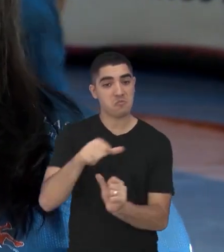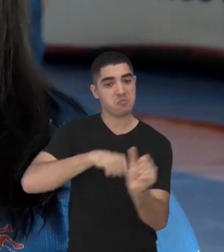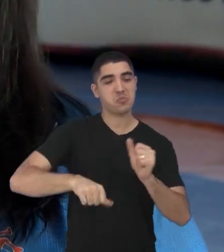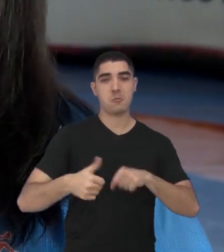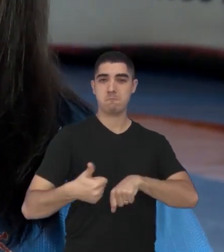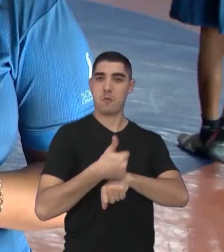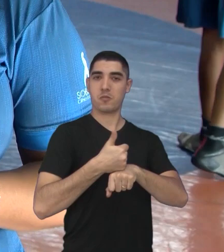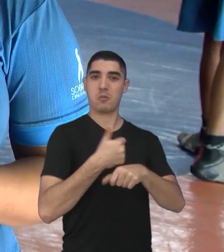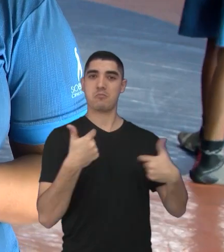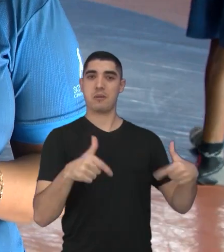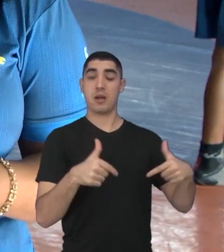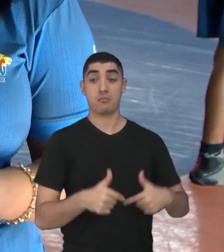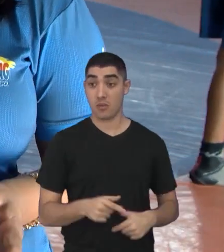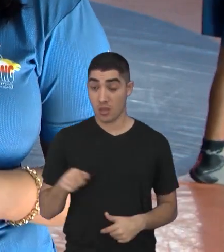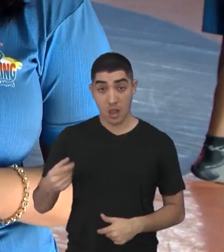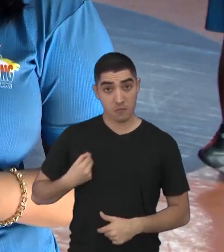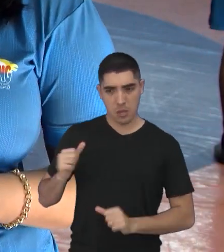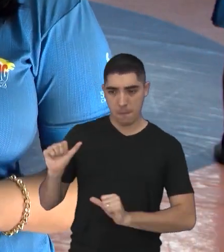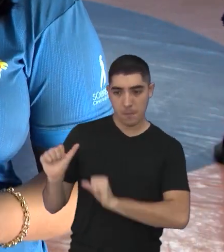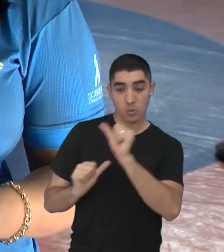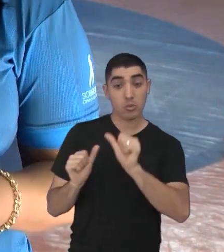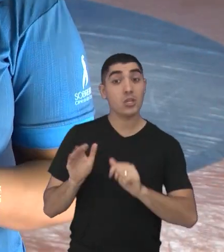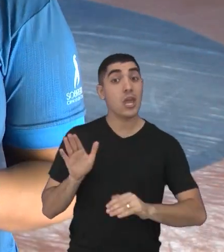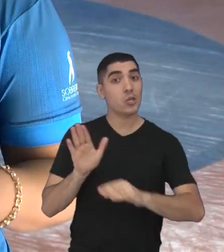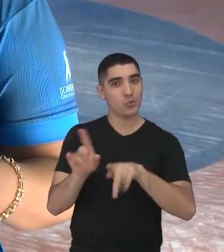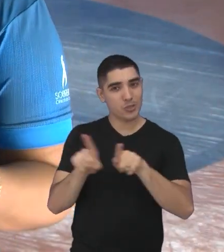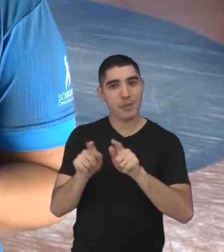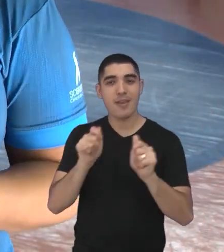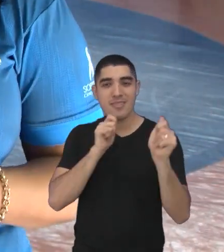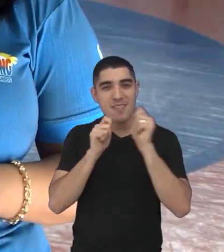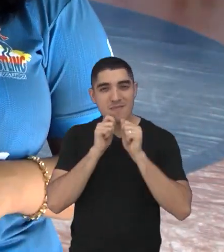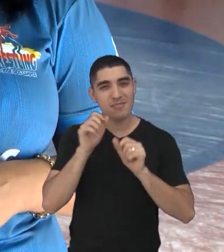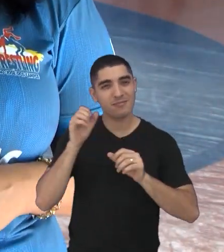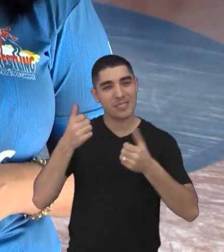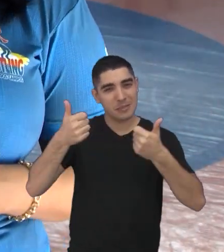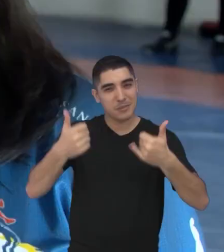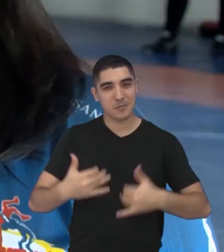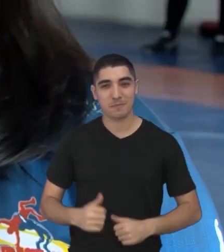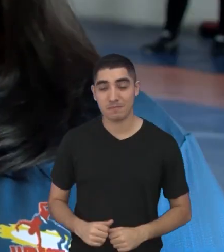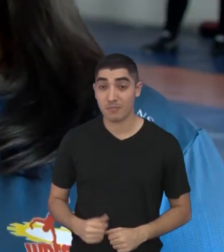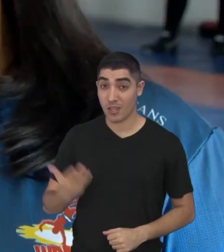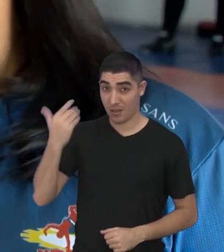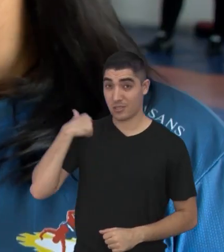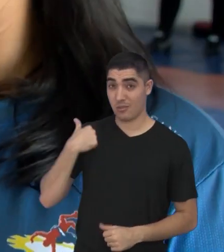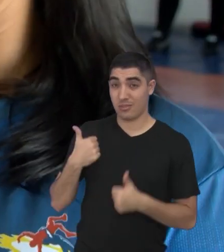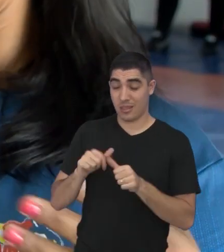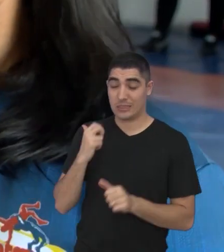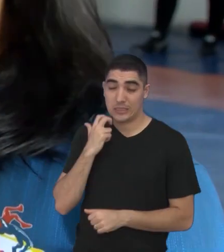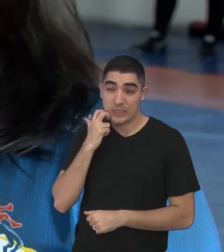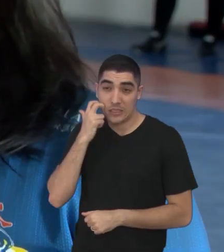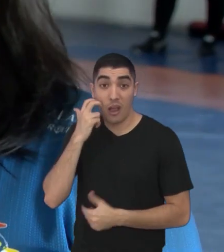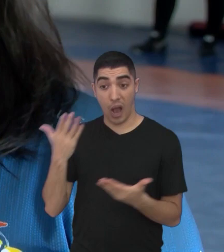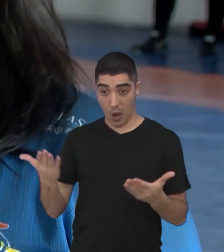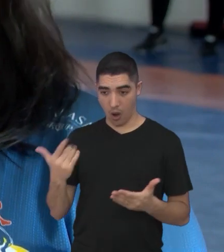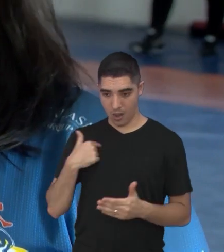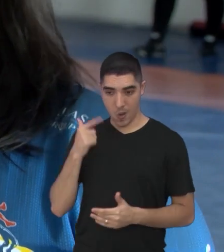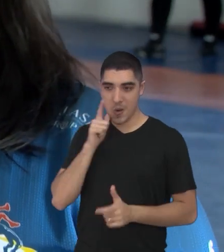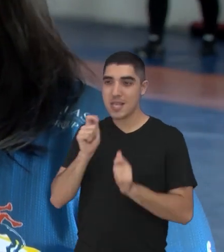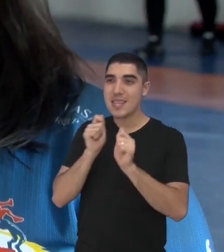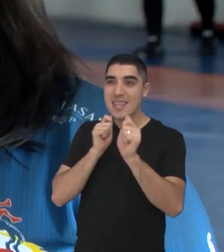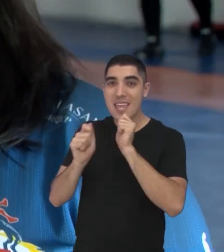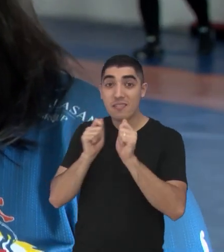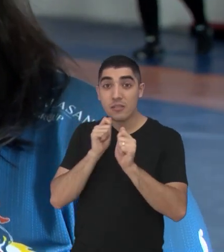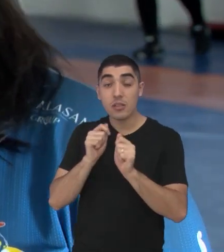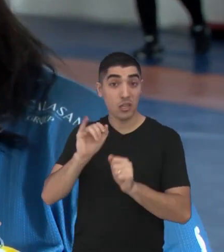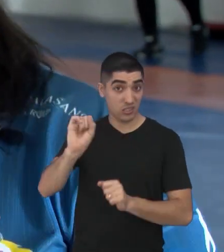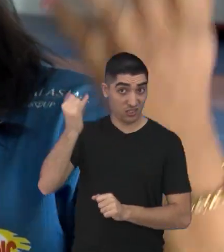transformou em trabalho. A vida dela mudou tanto com a luta que ajudou até na nossa entrevista. Eu tinha muita timidez, o que está acontecendo agora, por exemplo,